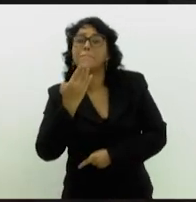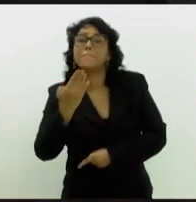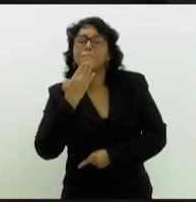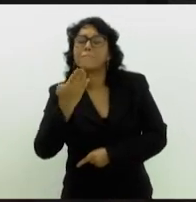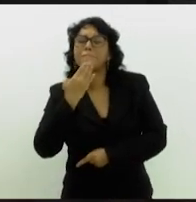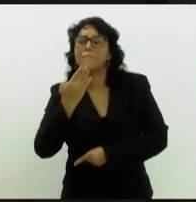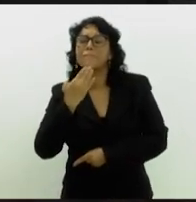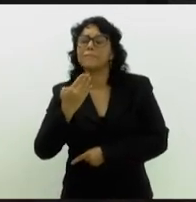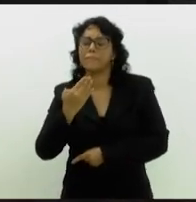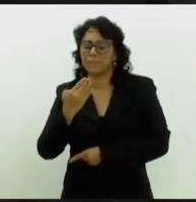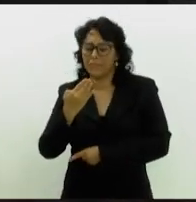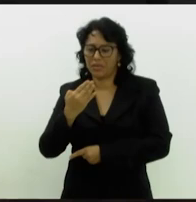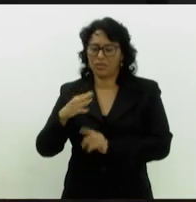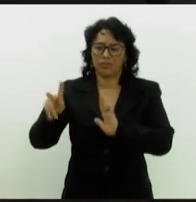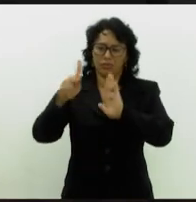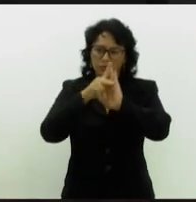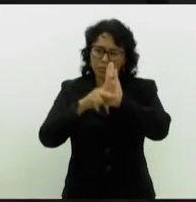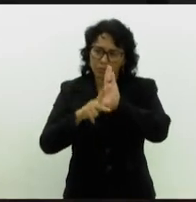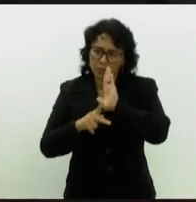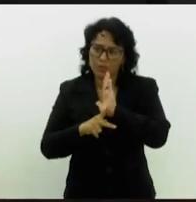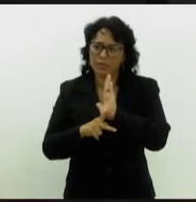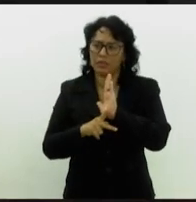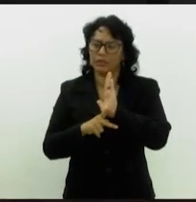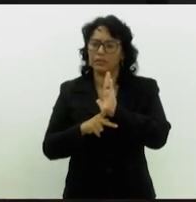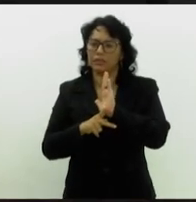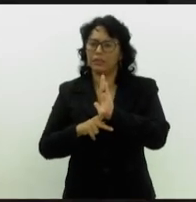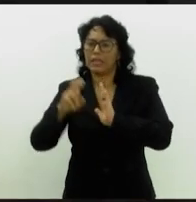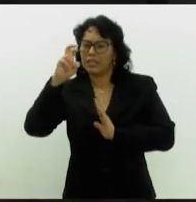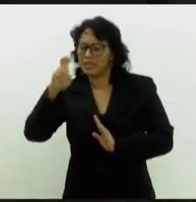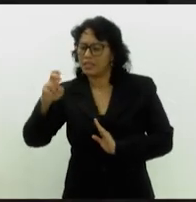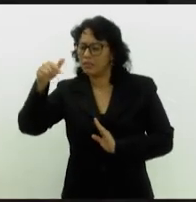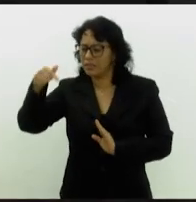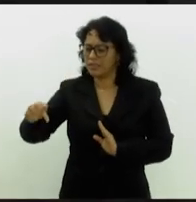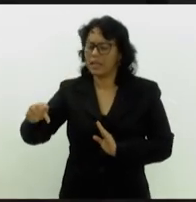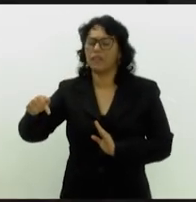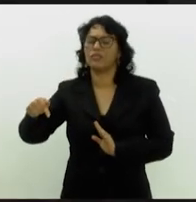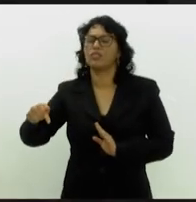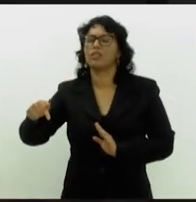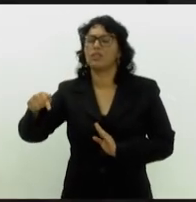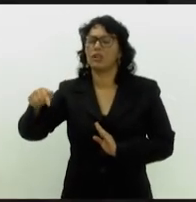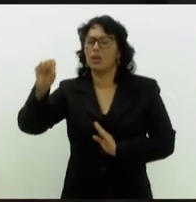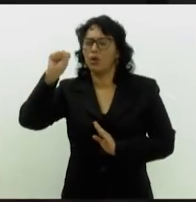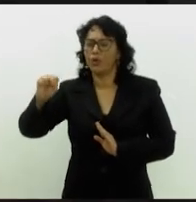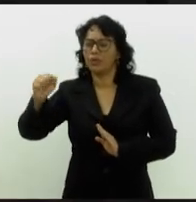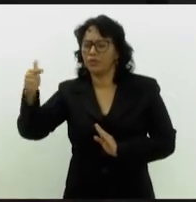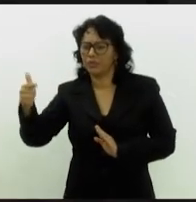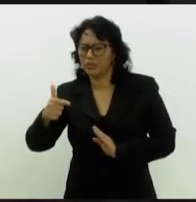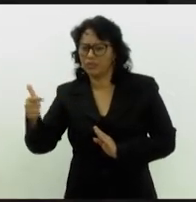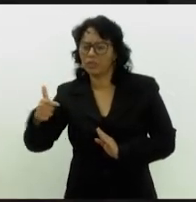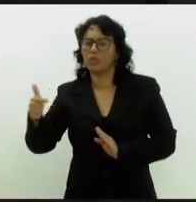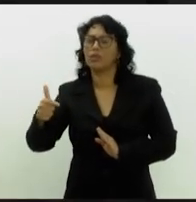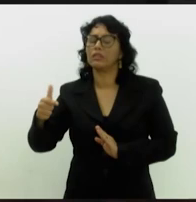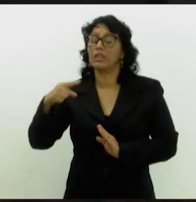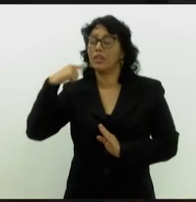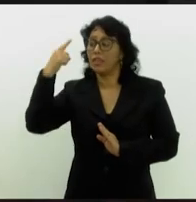projeto eh 5758 22 Deputado Samuel mala faz que a própria mand comão